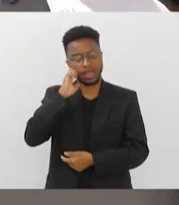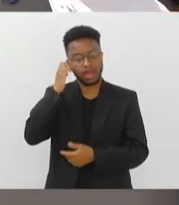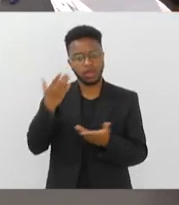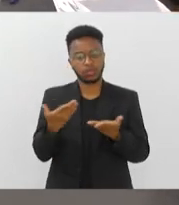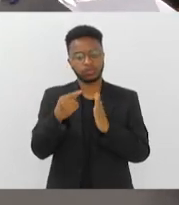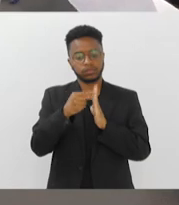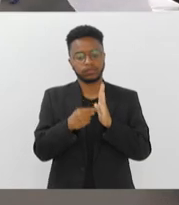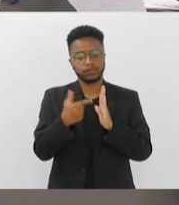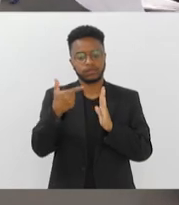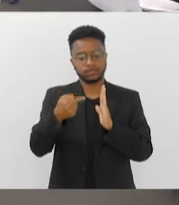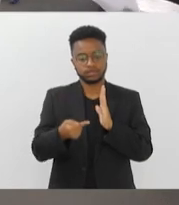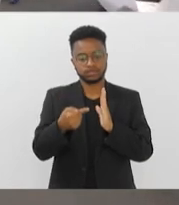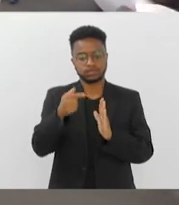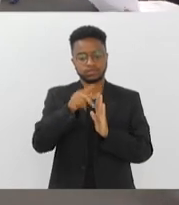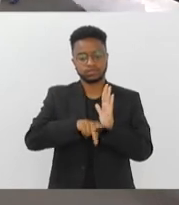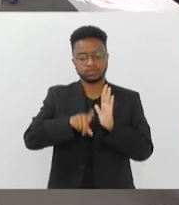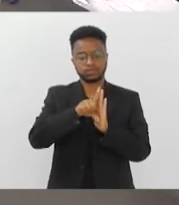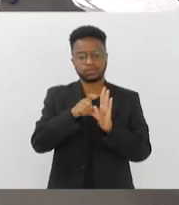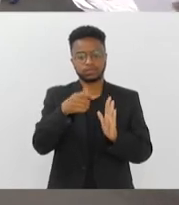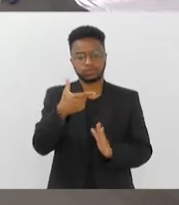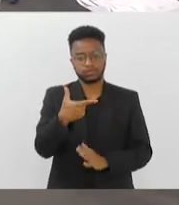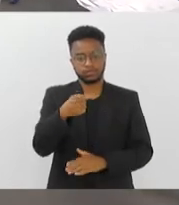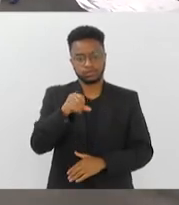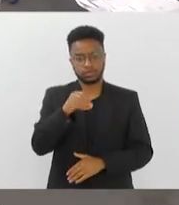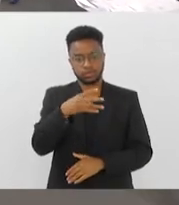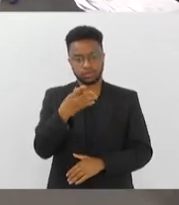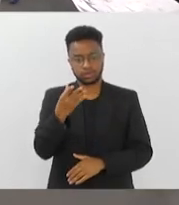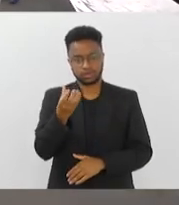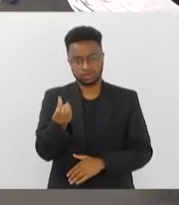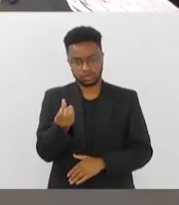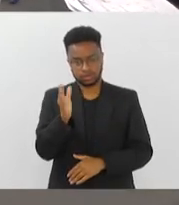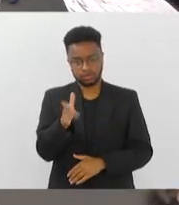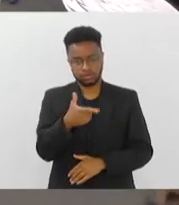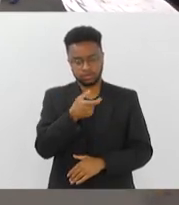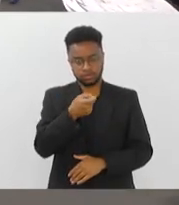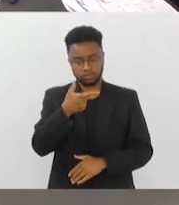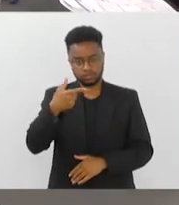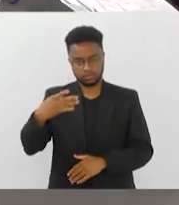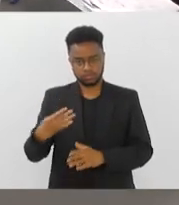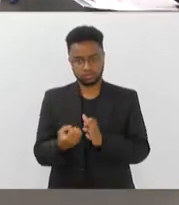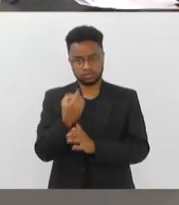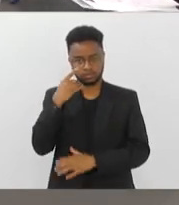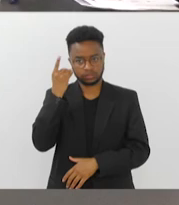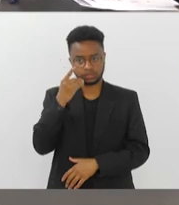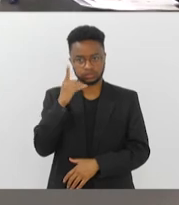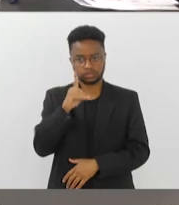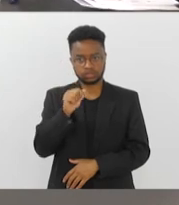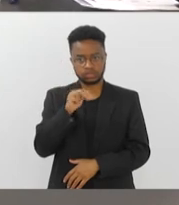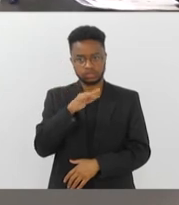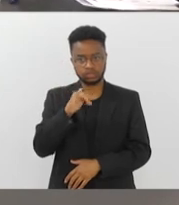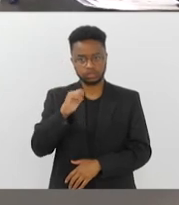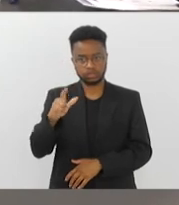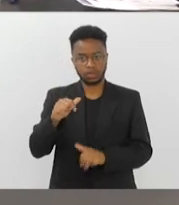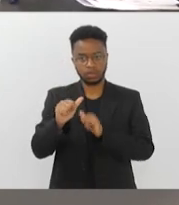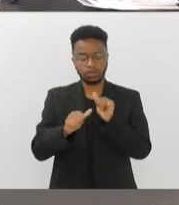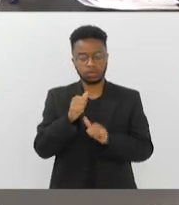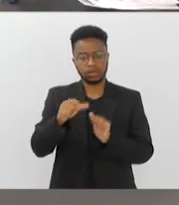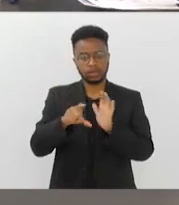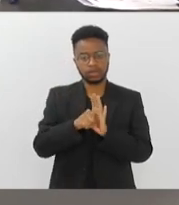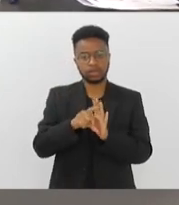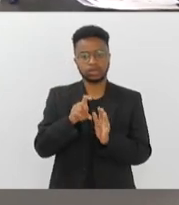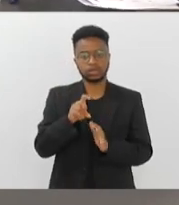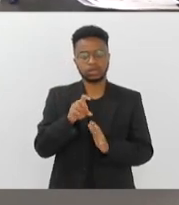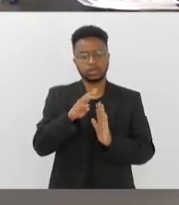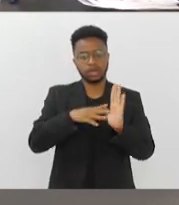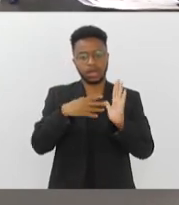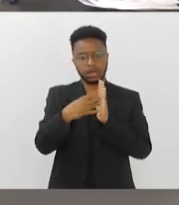27 da pauta, projeto de lei 2946 de 24, de autoria do deputado Daniel Librelon, que altera o anexo da lei 5.645 de 6